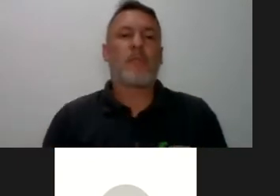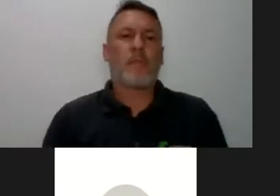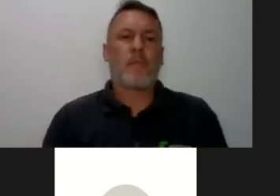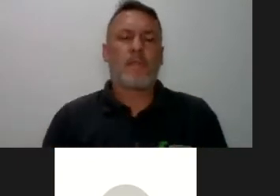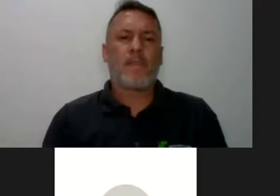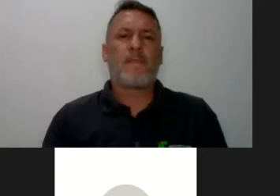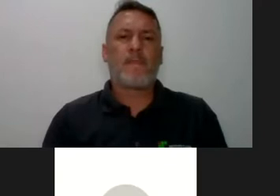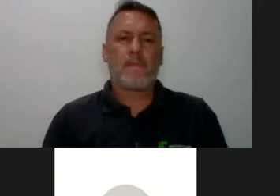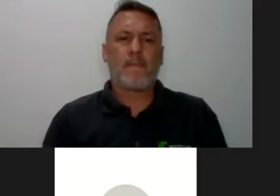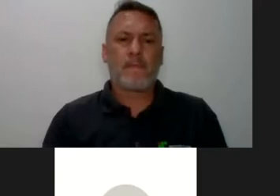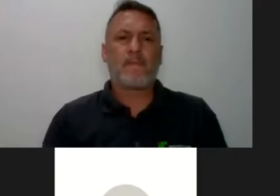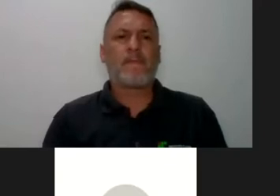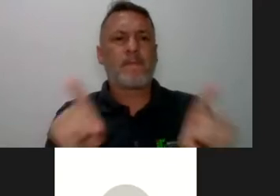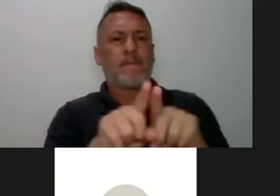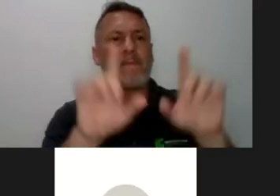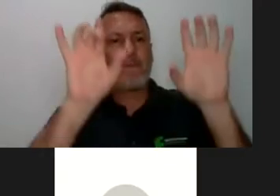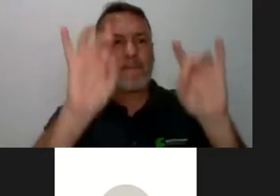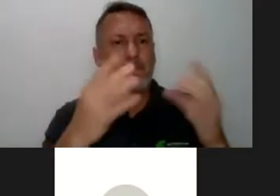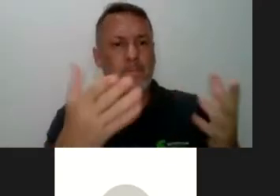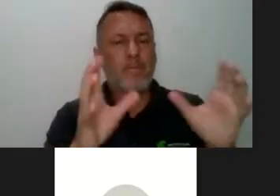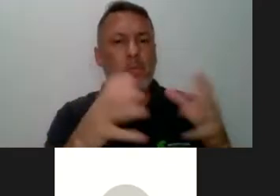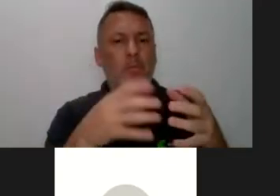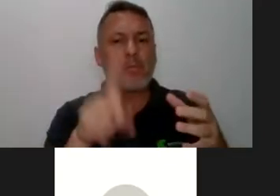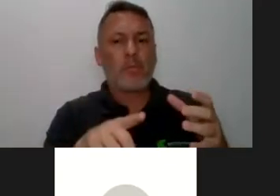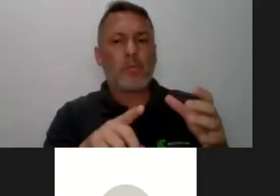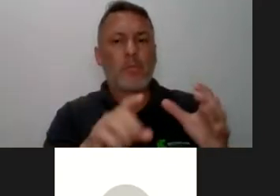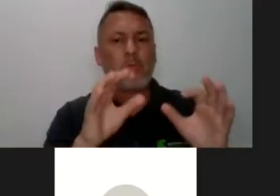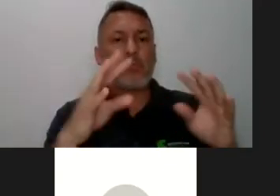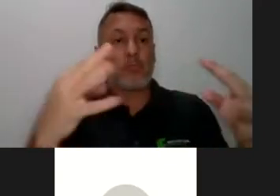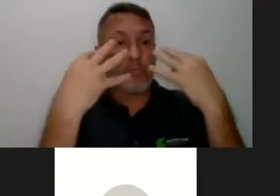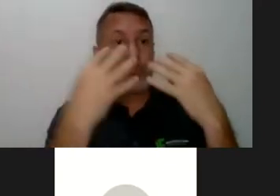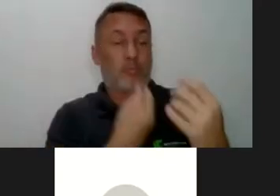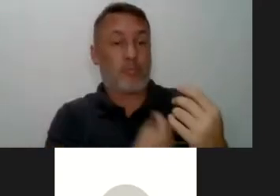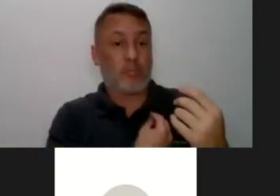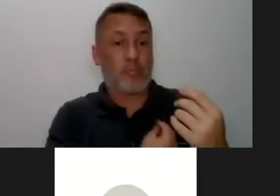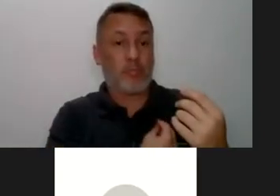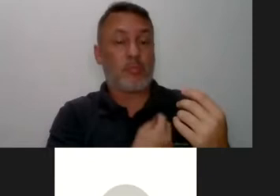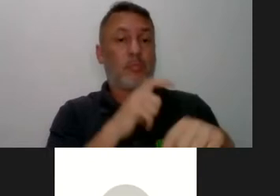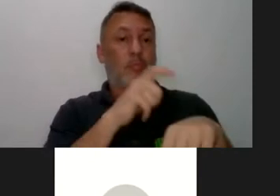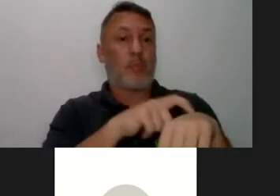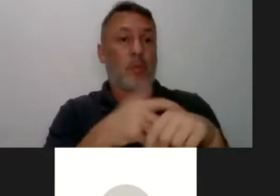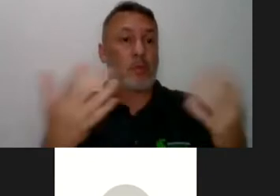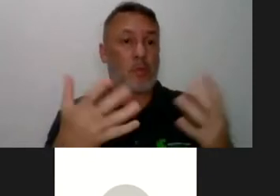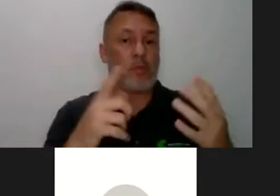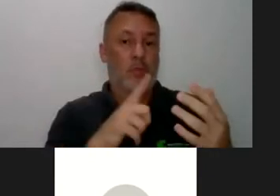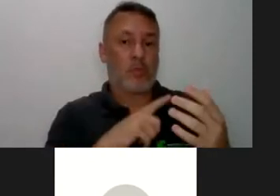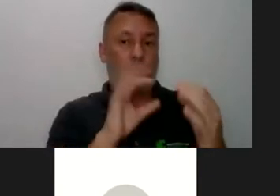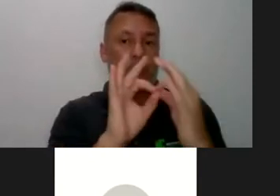Especialmente os nossos, as pessoas que nos acompanham, o público que nos acompanha nesse momento.